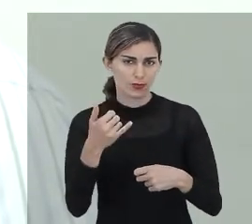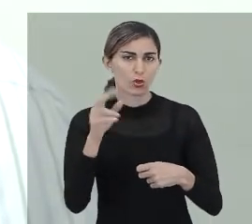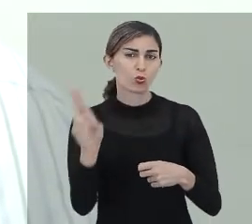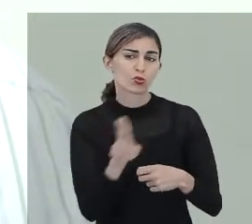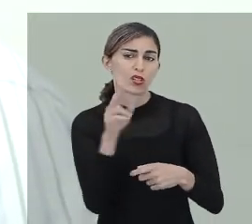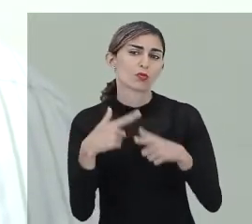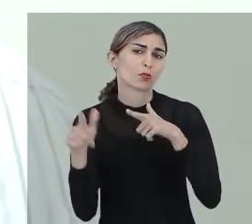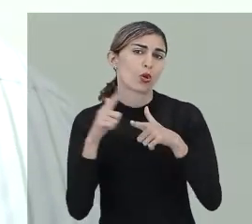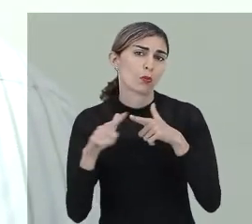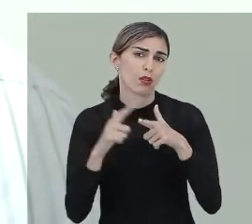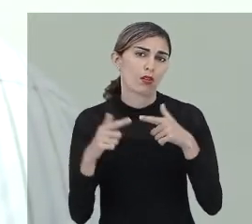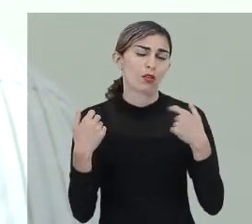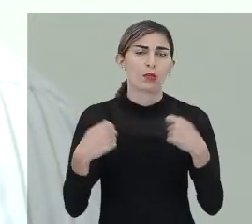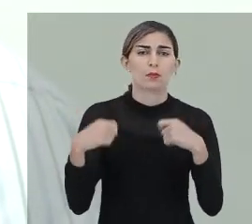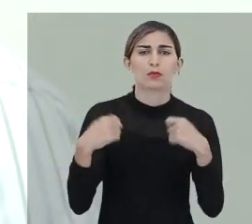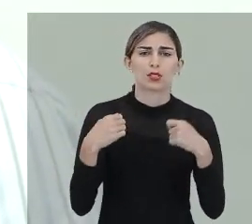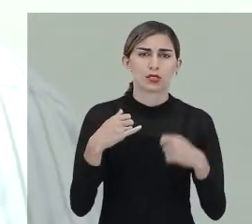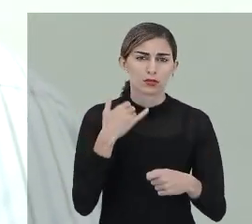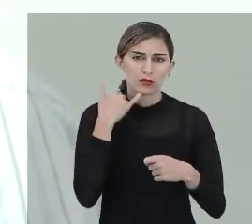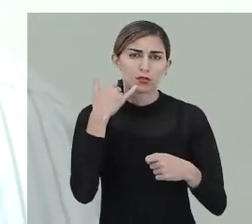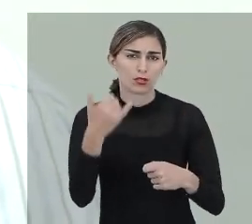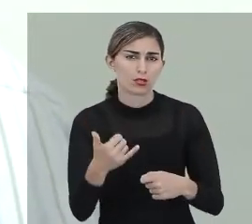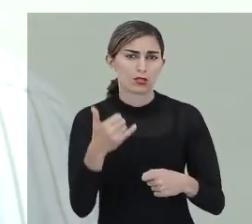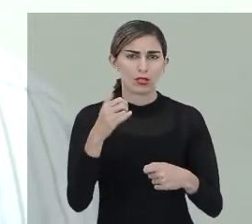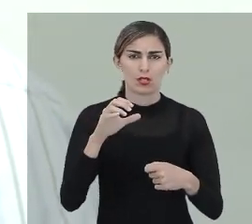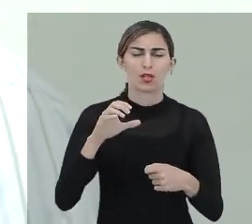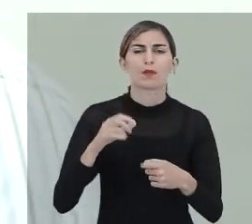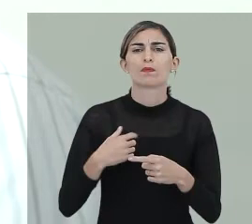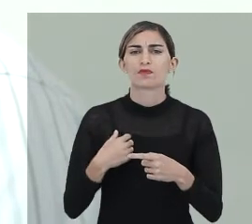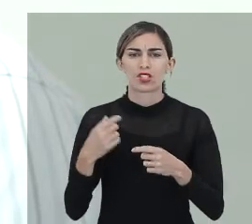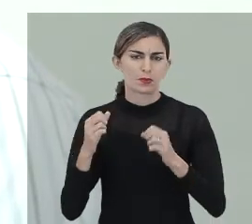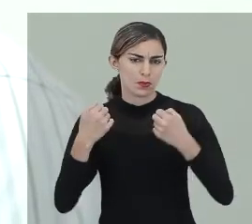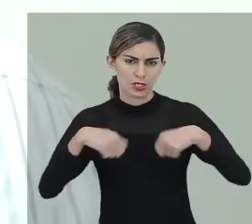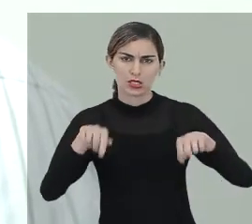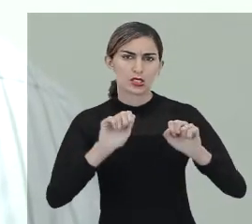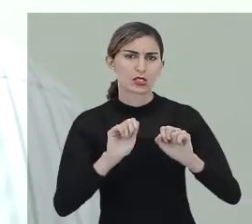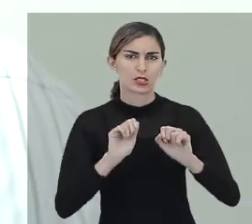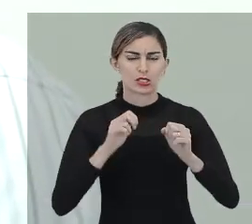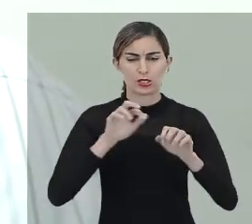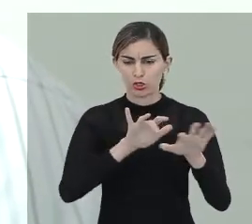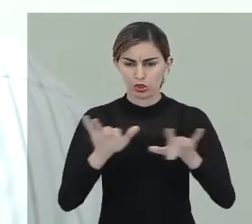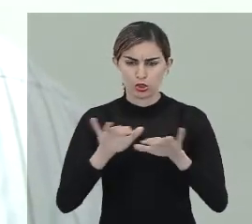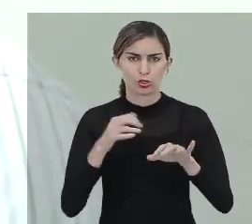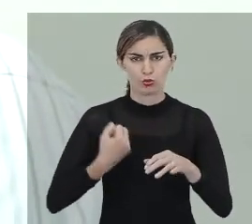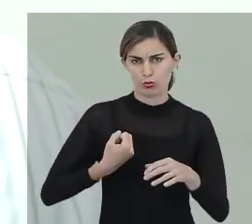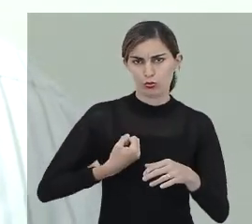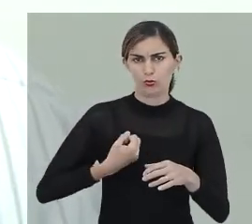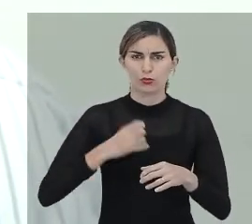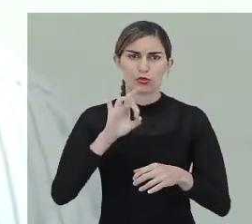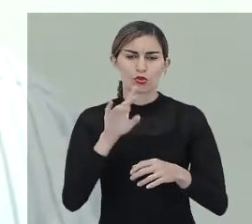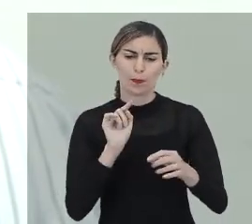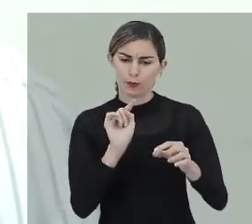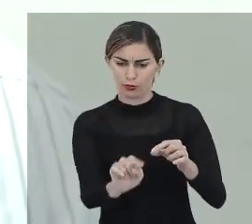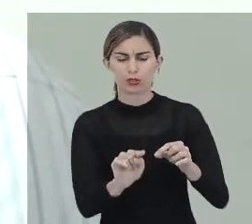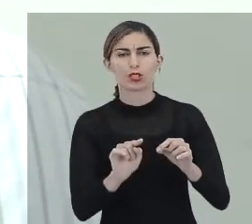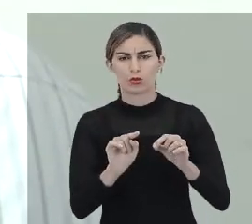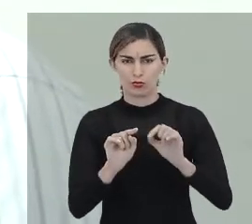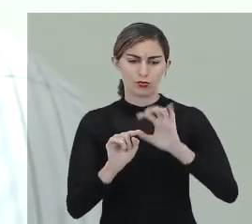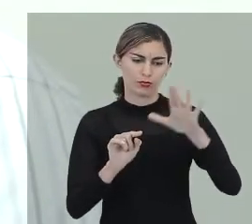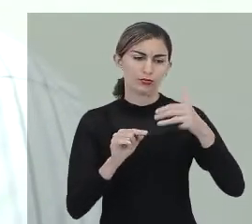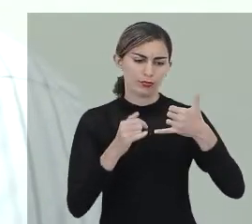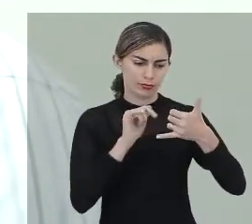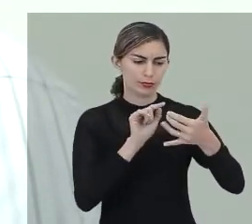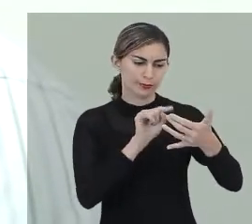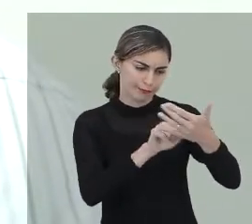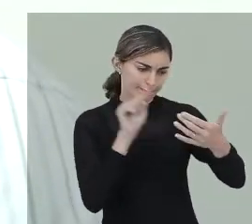um problema e ele precisa ligar para o call center e não precisa sair da aplicação e digitar um número. Basta você ter um botão na sua aplicação que quando ele clicar